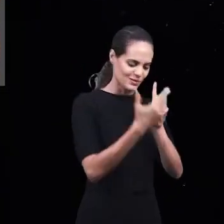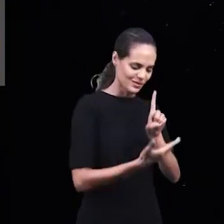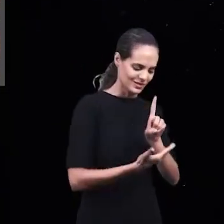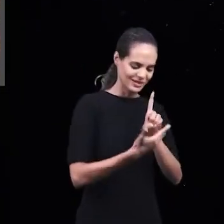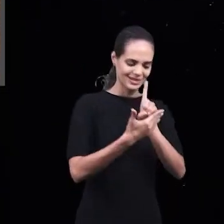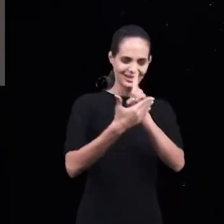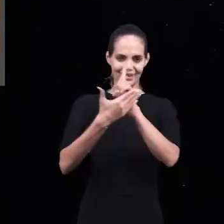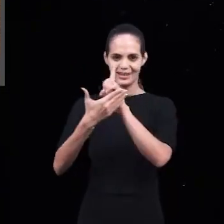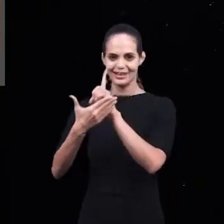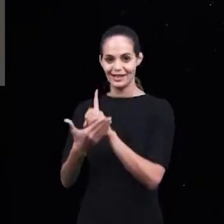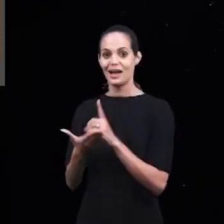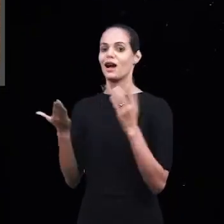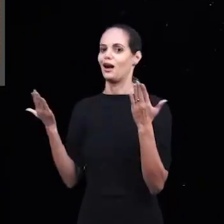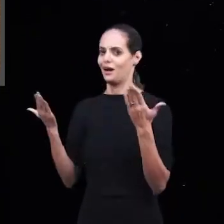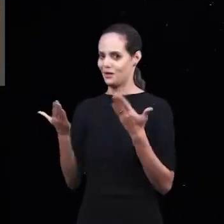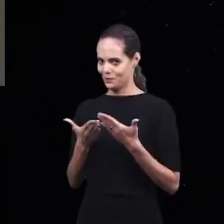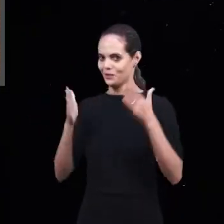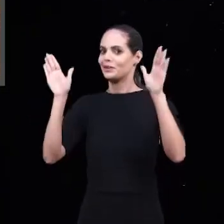agora sou